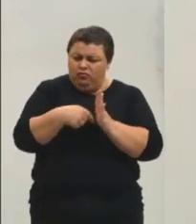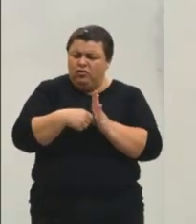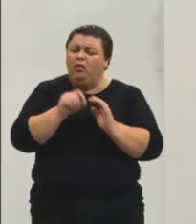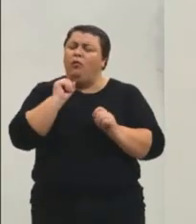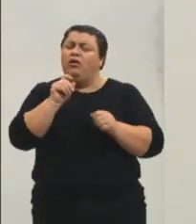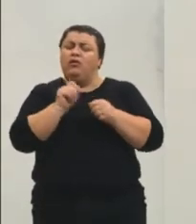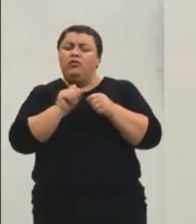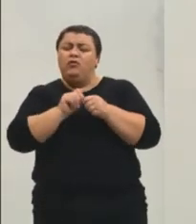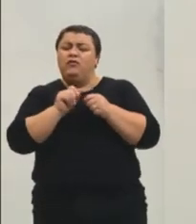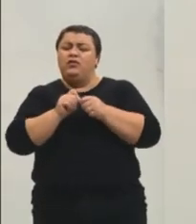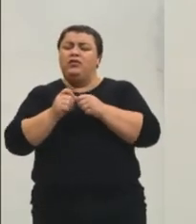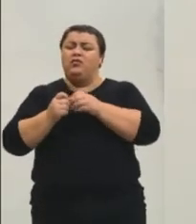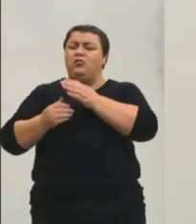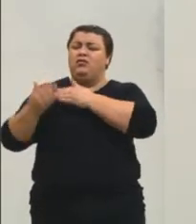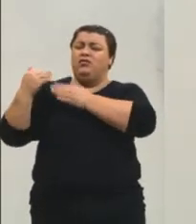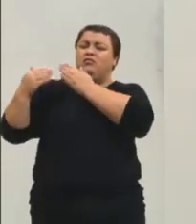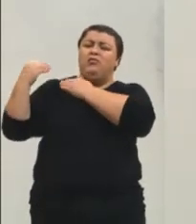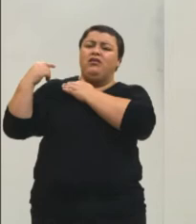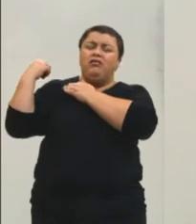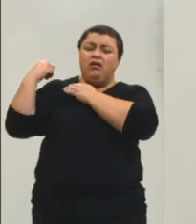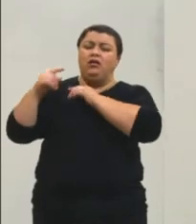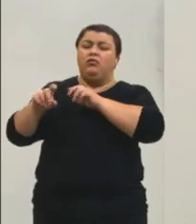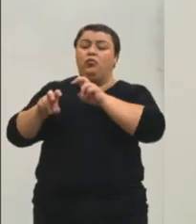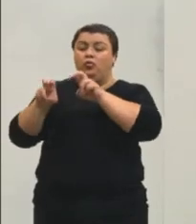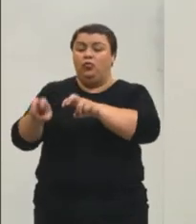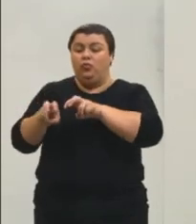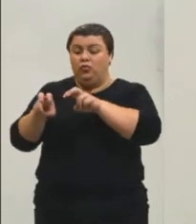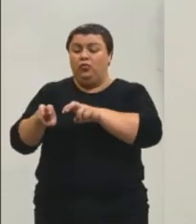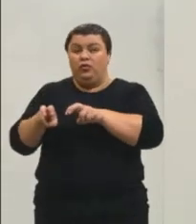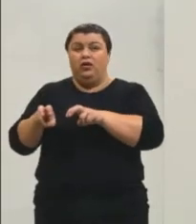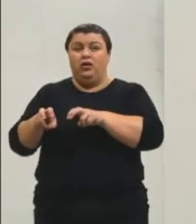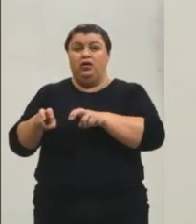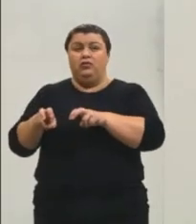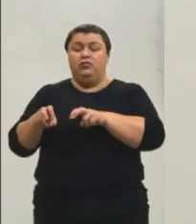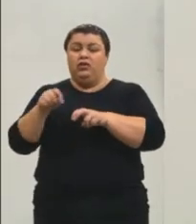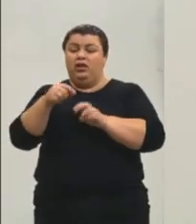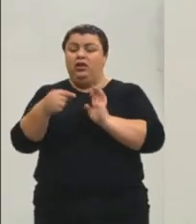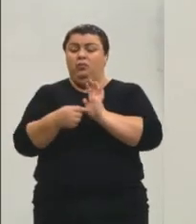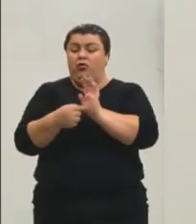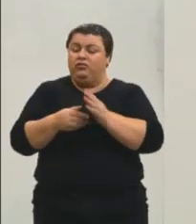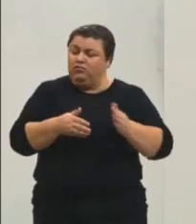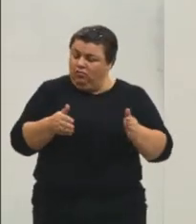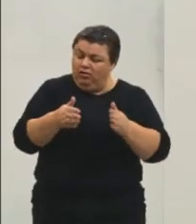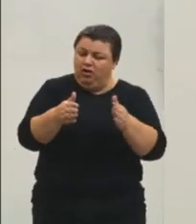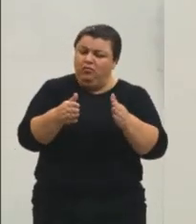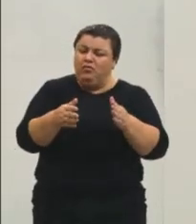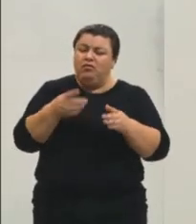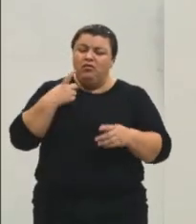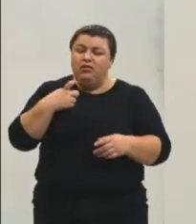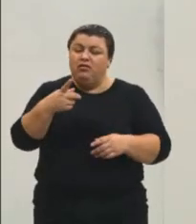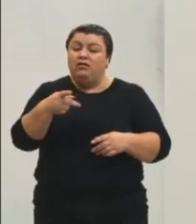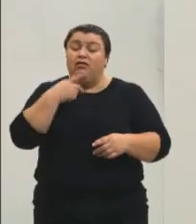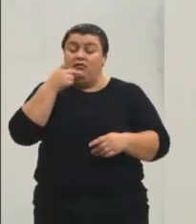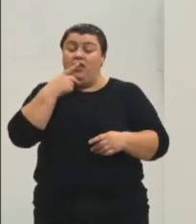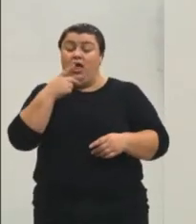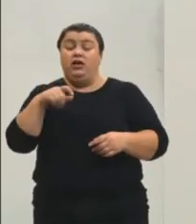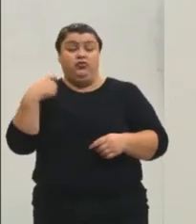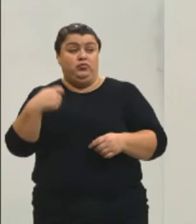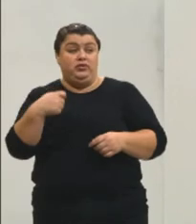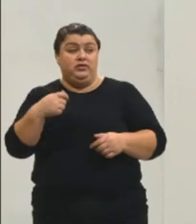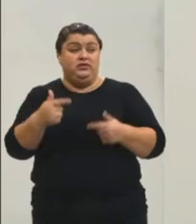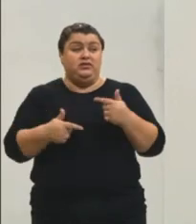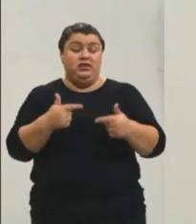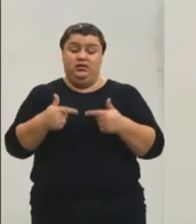com esse passado colonial e eu acho que a mangueira nos dá uma alternativa um caminho interessante quer dizer a gente precisa